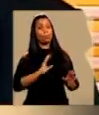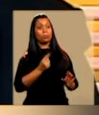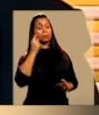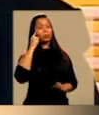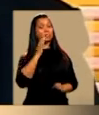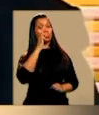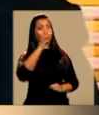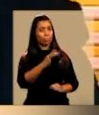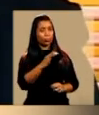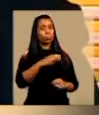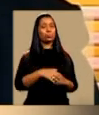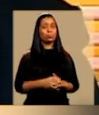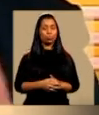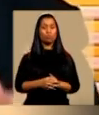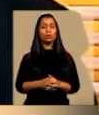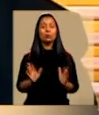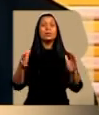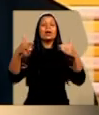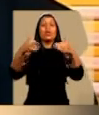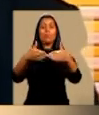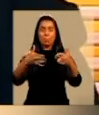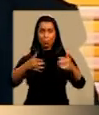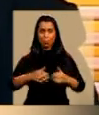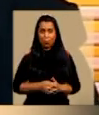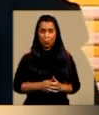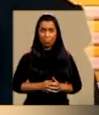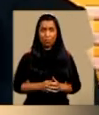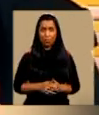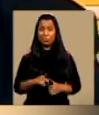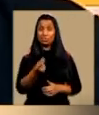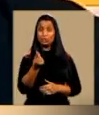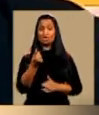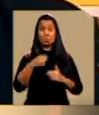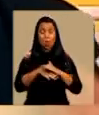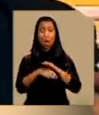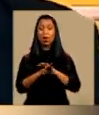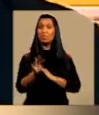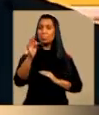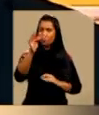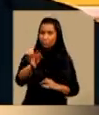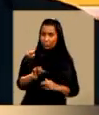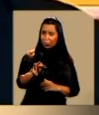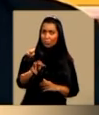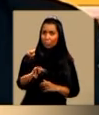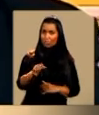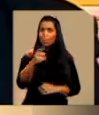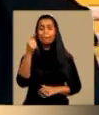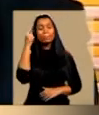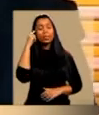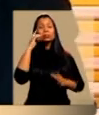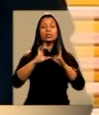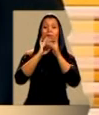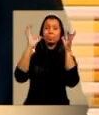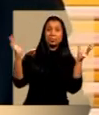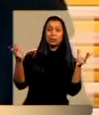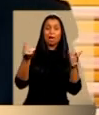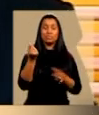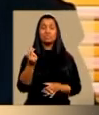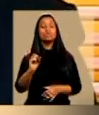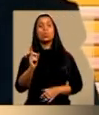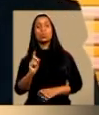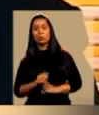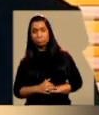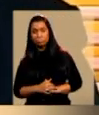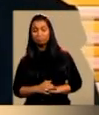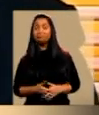contida, pensa no futuro. Sim. A questão da prioridade, você poupa dinheiro para o futuro. Você pensa na sua liberdade financeira ou